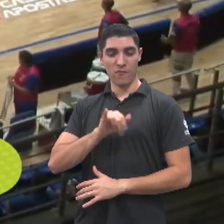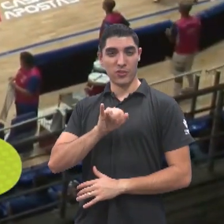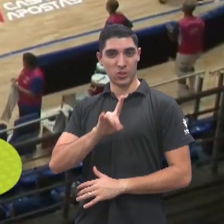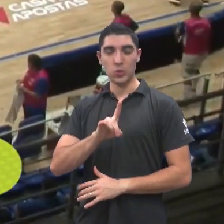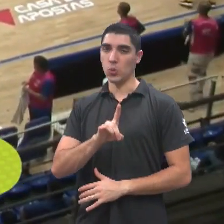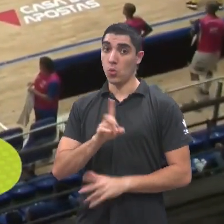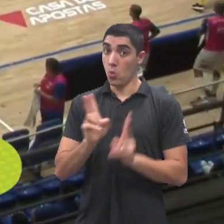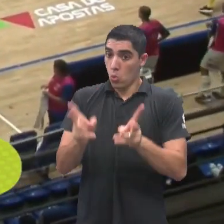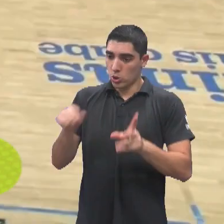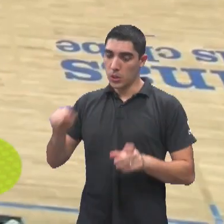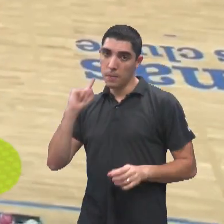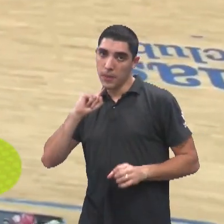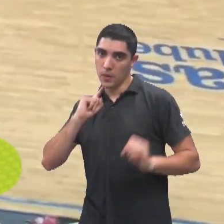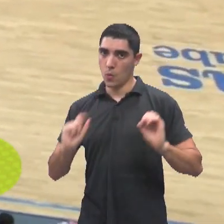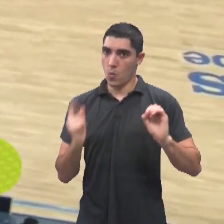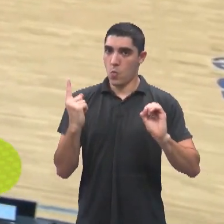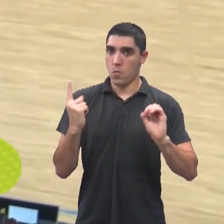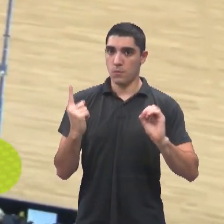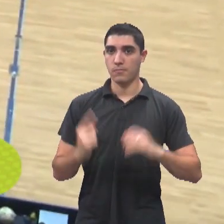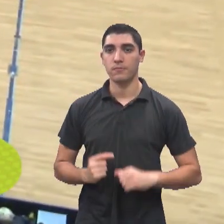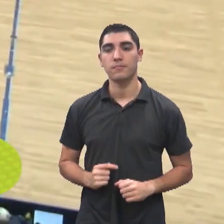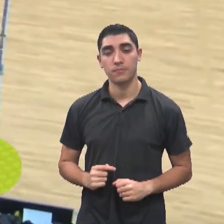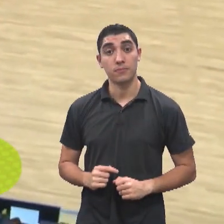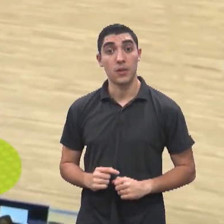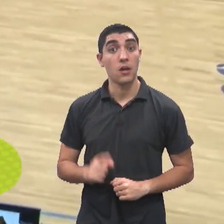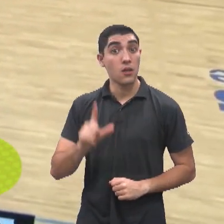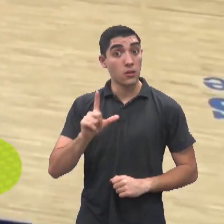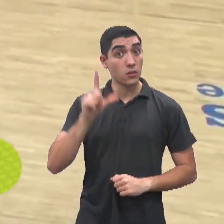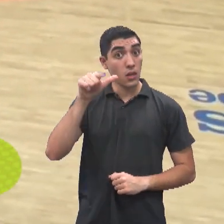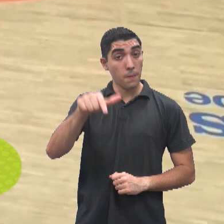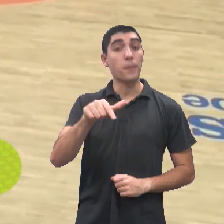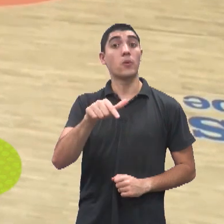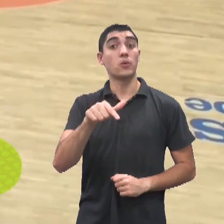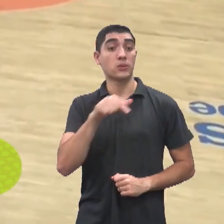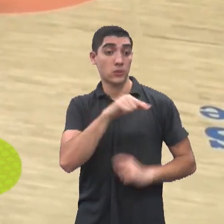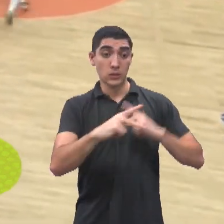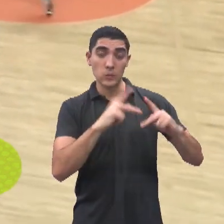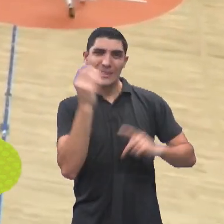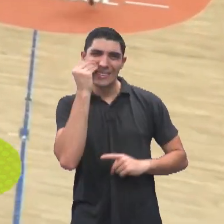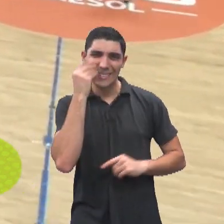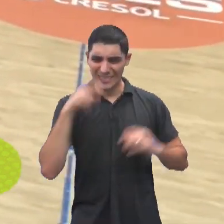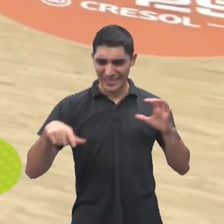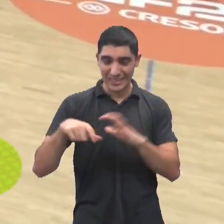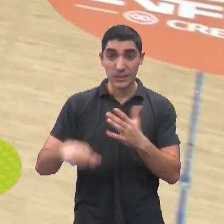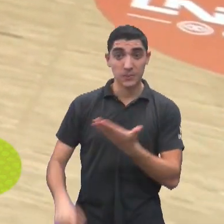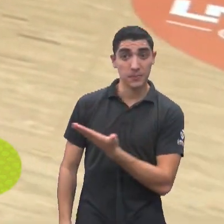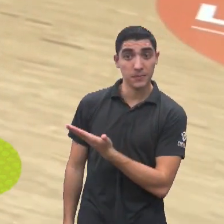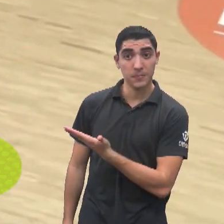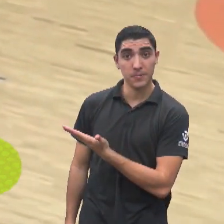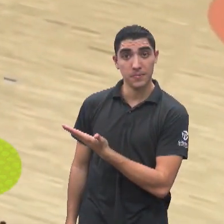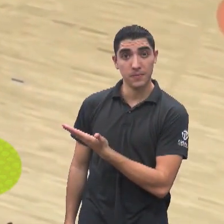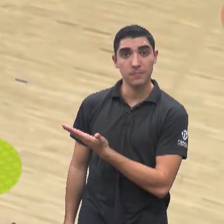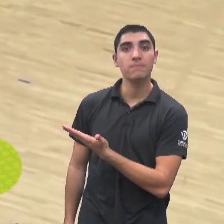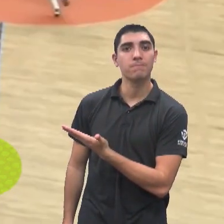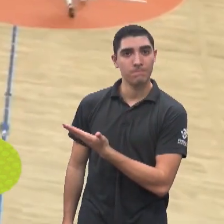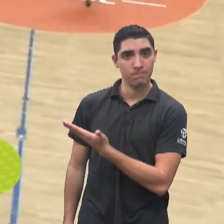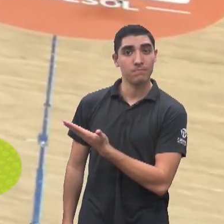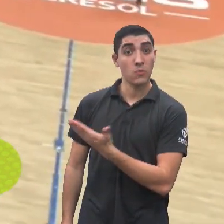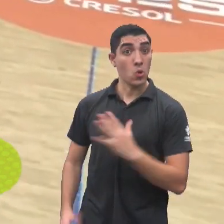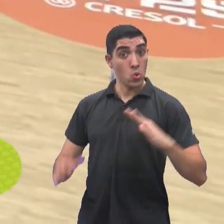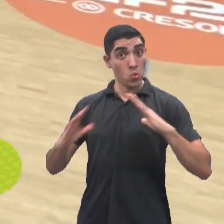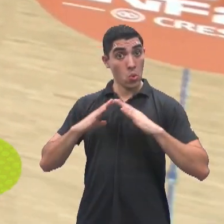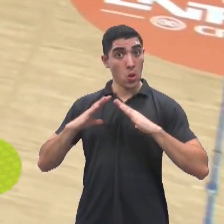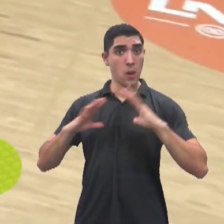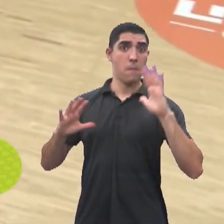1-0 Minas. O São José chegou com Danilo lá pela direita, ele dominou, penteou e soltou a bomba para Thalisson mandar